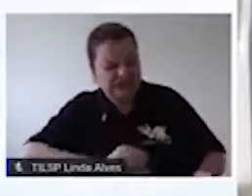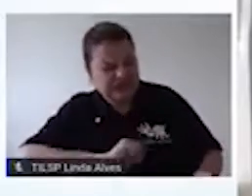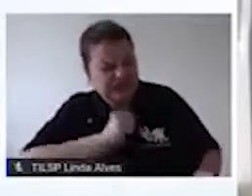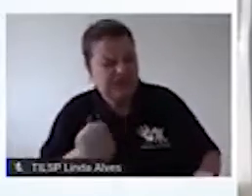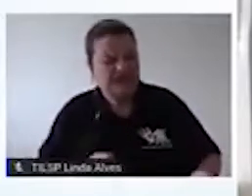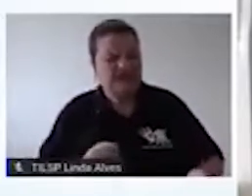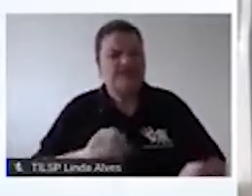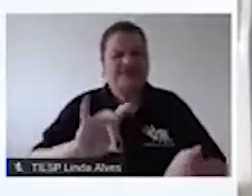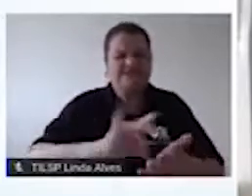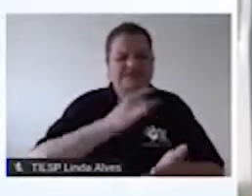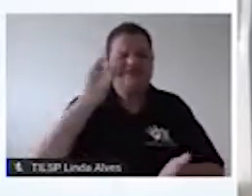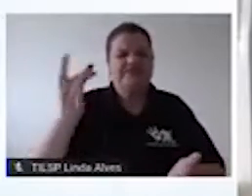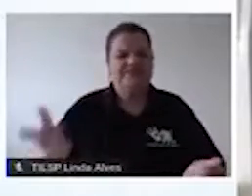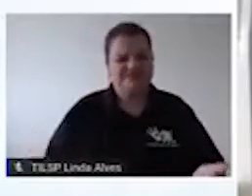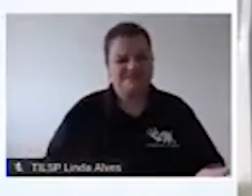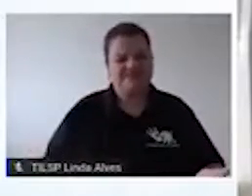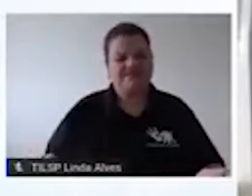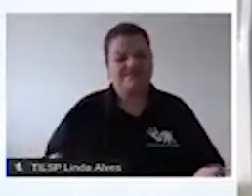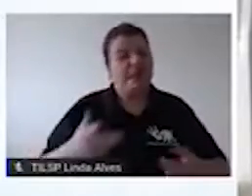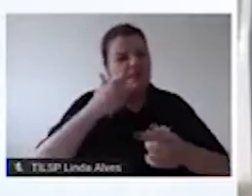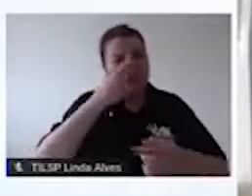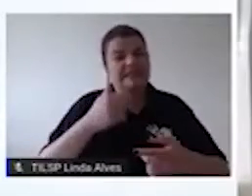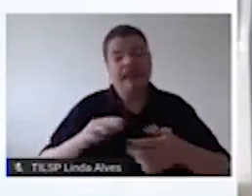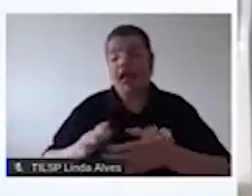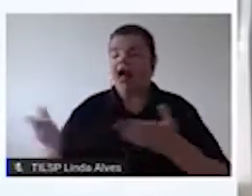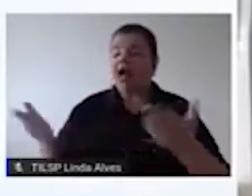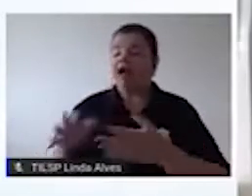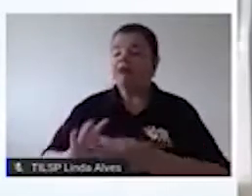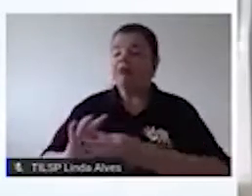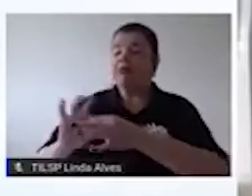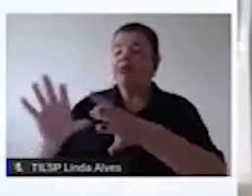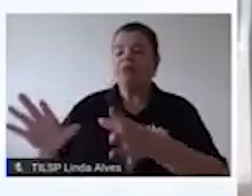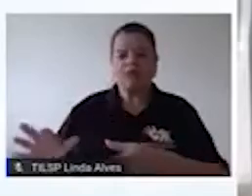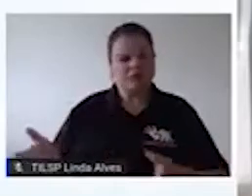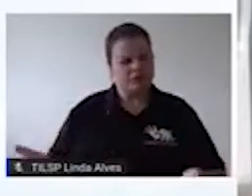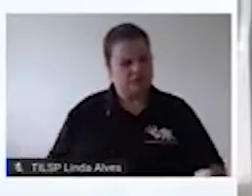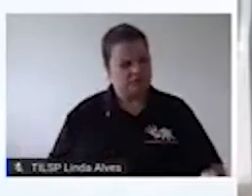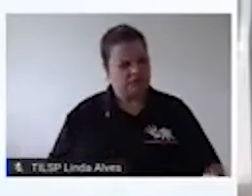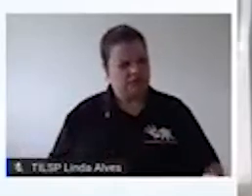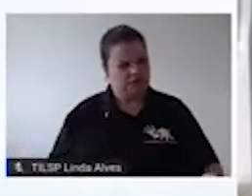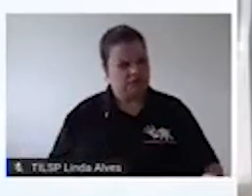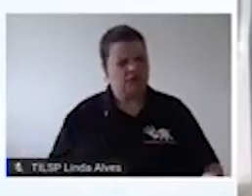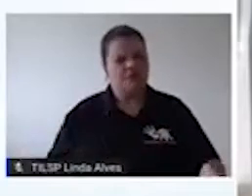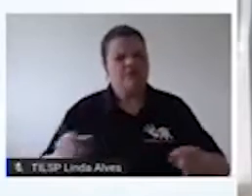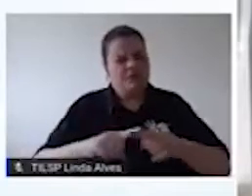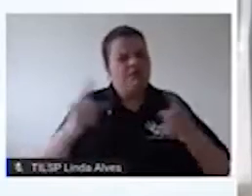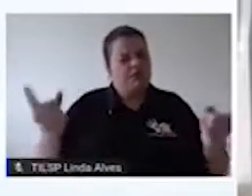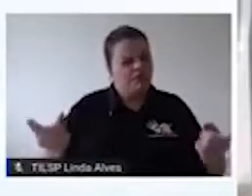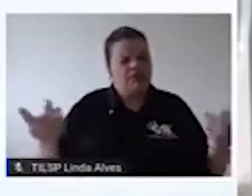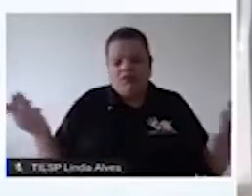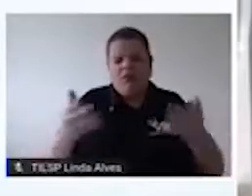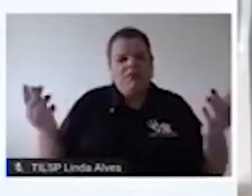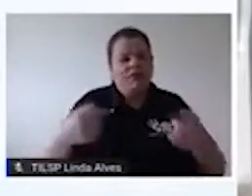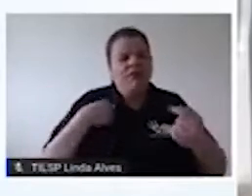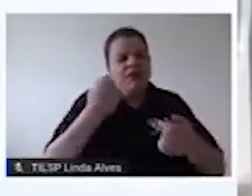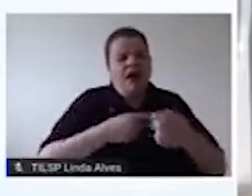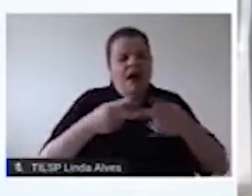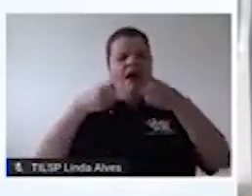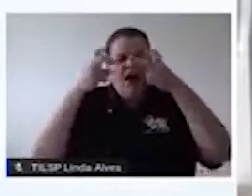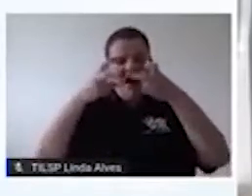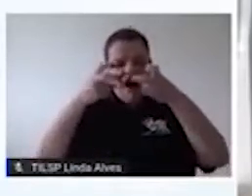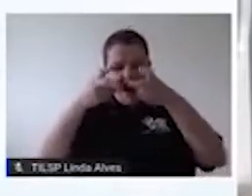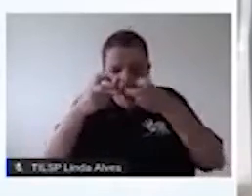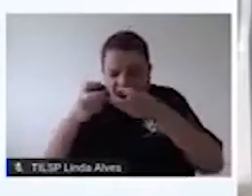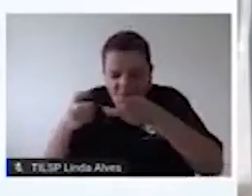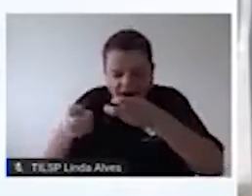e que isso era permitido, parecia que era permitido, dava essa impressão que era permitido, A impressão que a gente tem agora, uma certa esperança, e